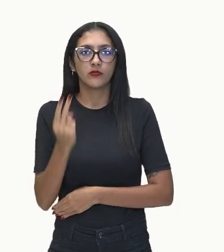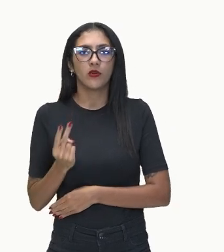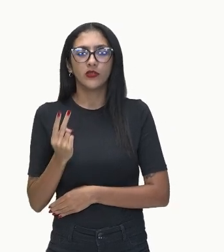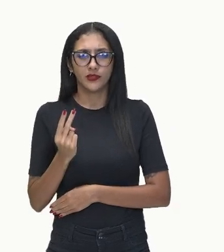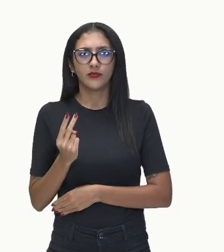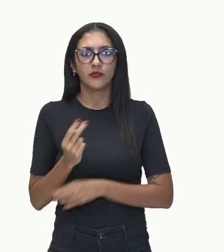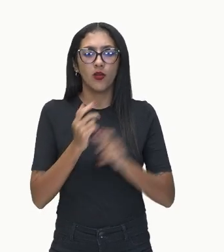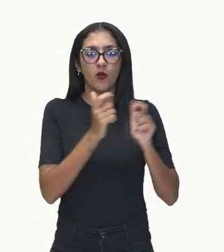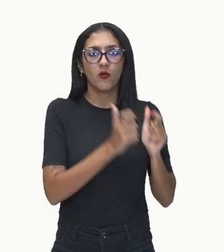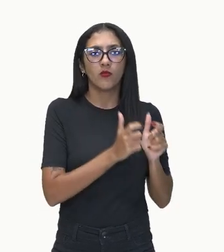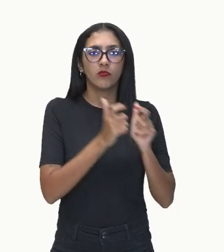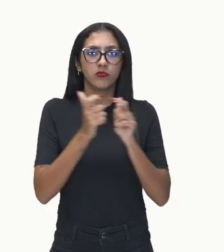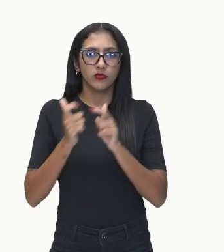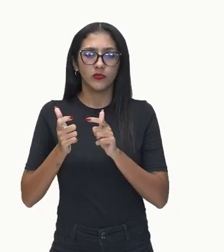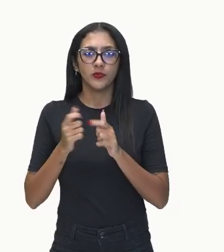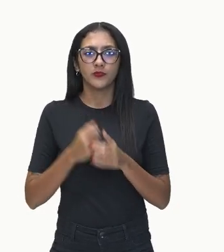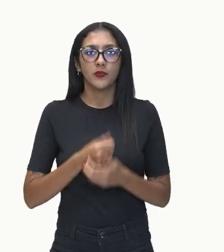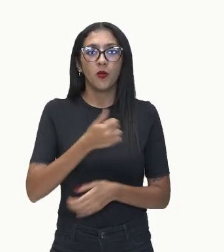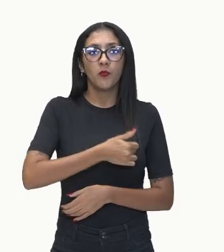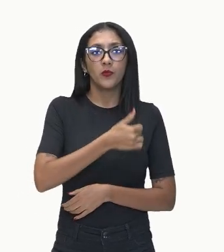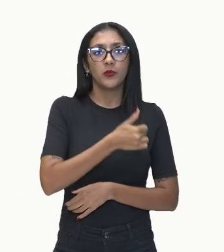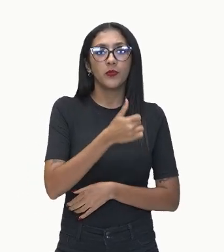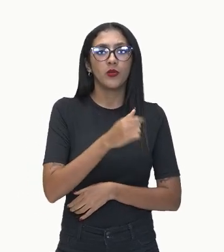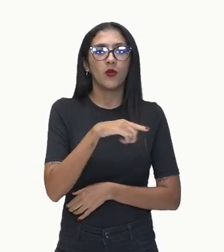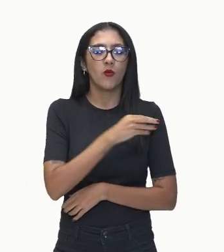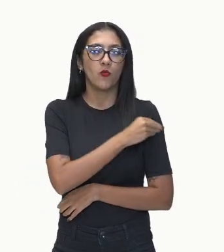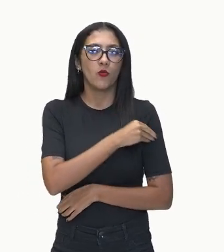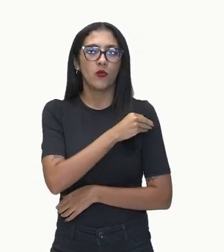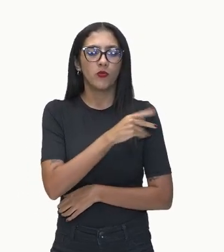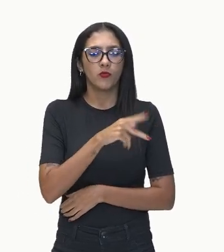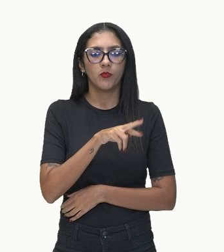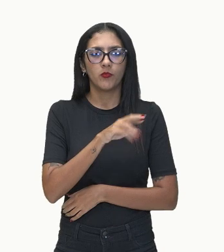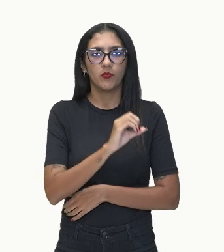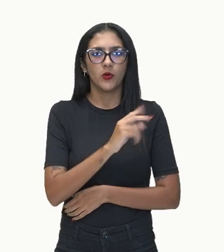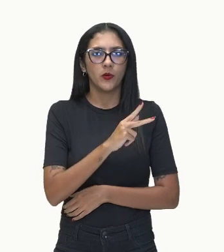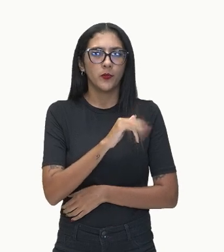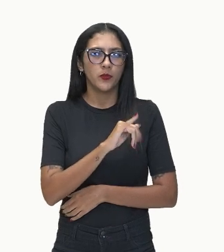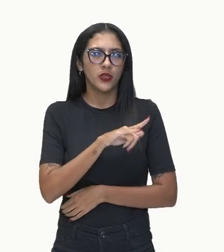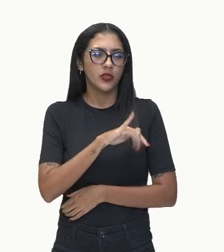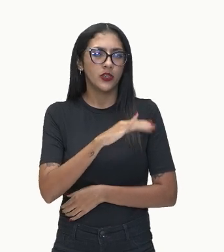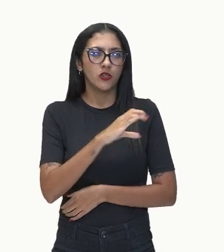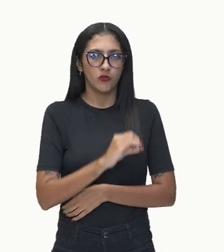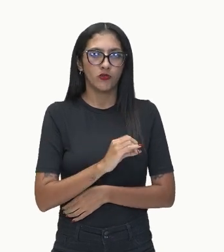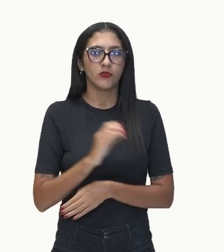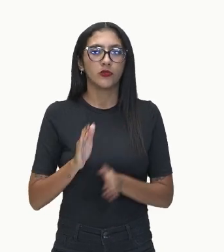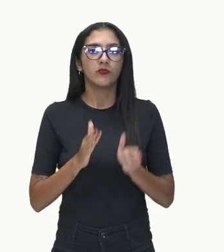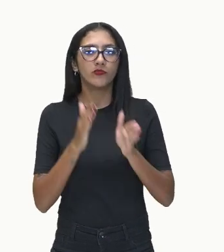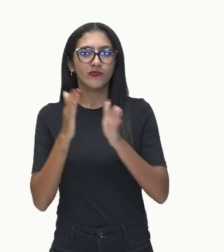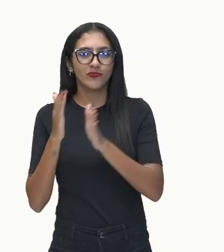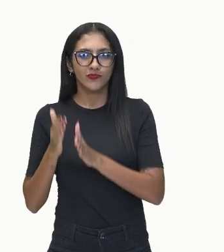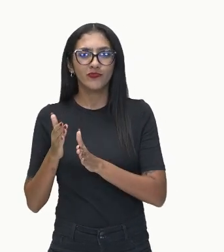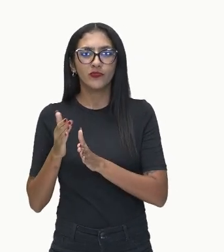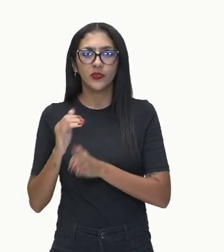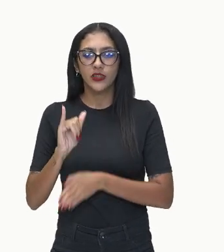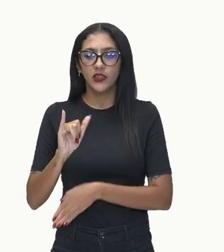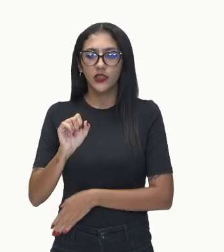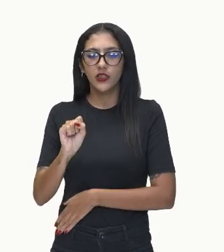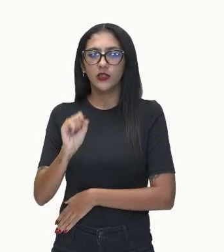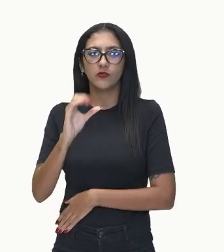O propan-1-ol é o álcool propílico e o propan-2-ol é o